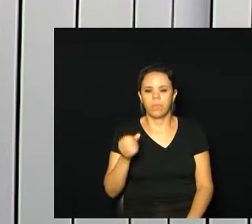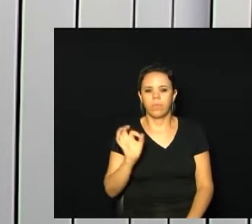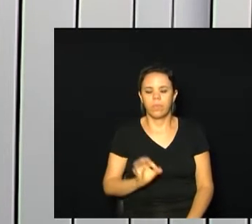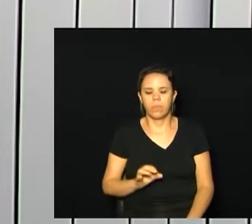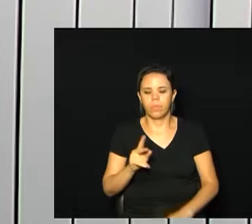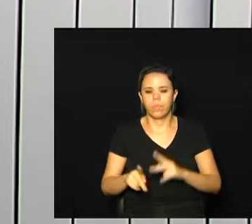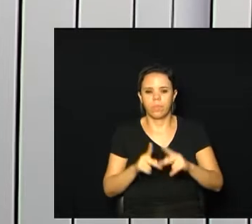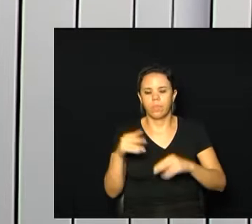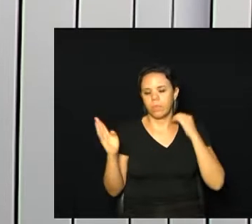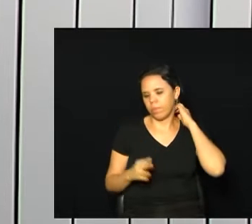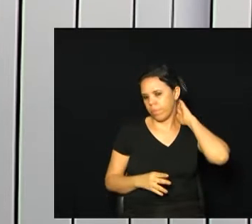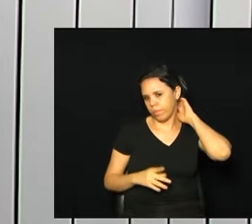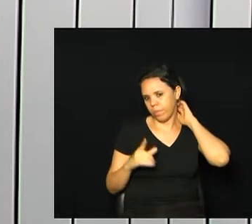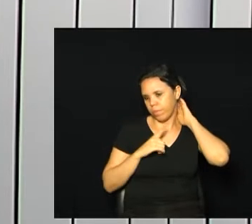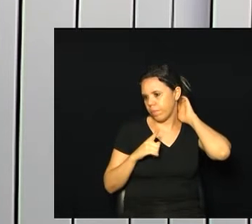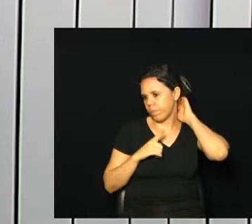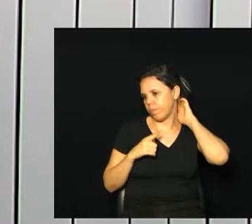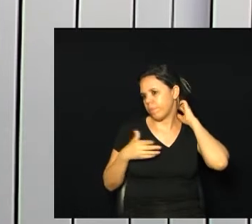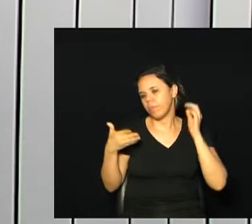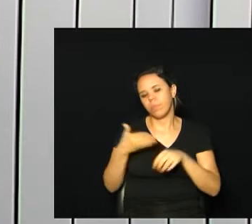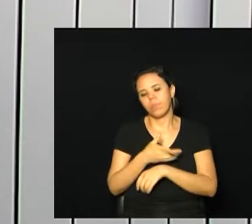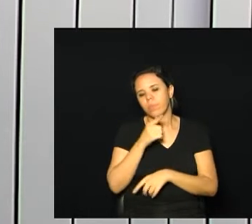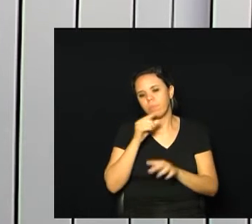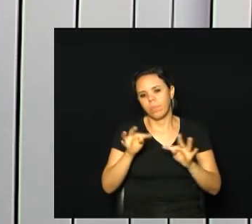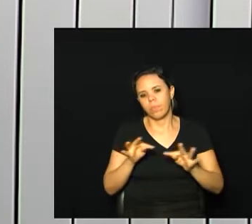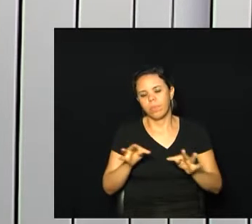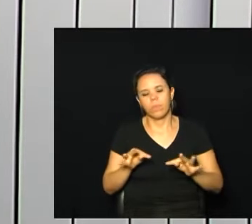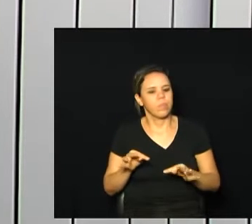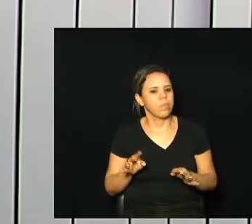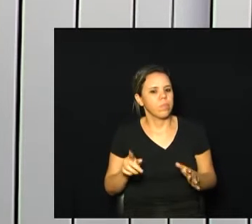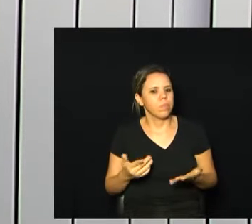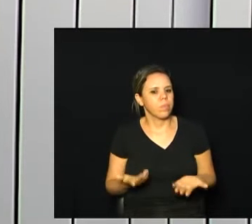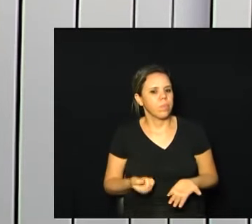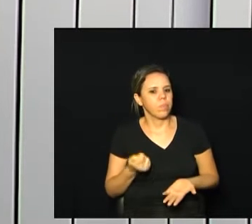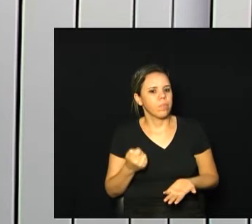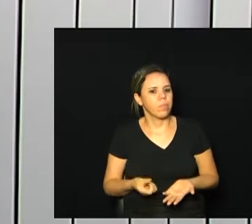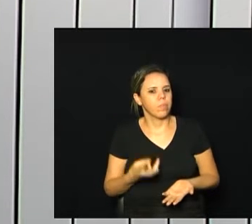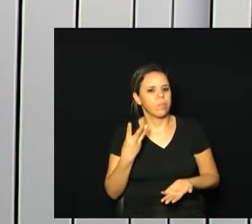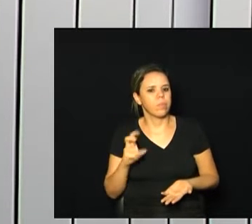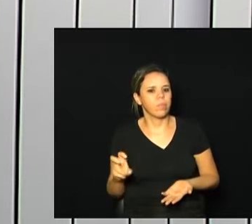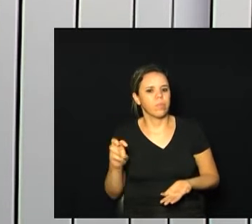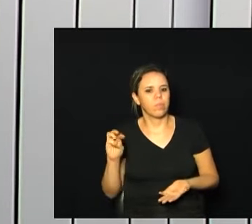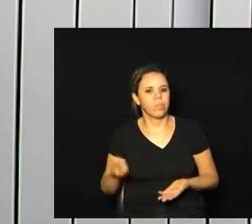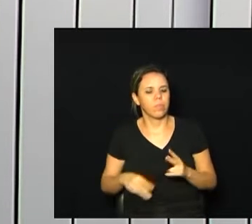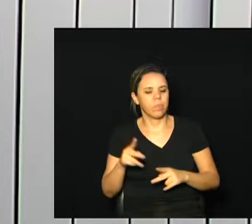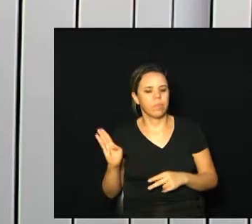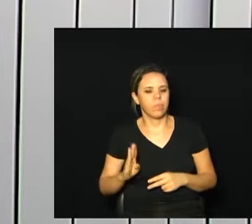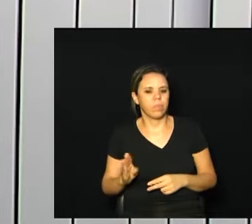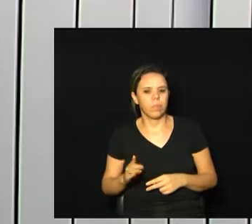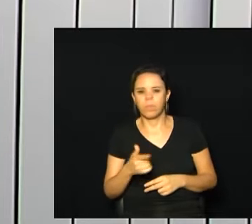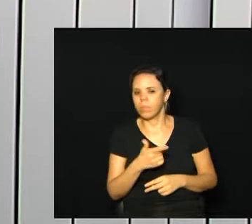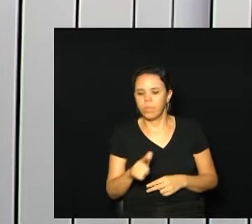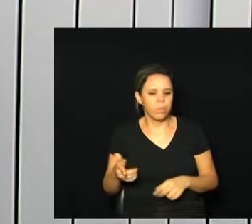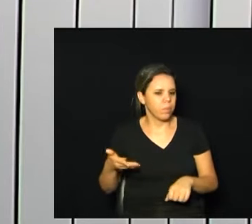83,6% da população brasileira tinha acesso à água tratada, só que com isso, quase 35 milhões de brasileiros ainda não